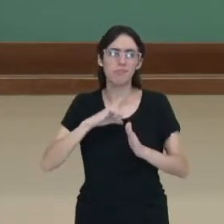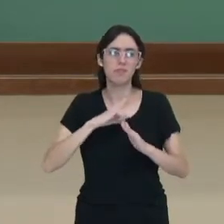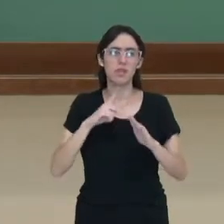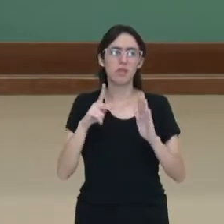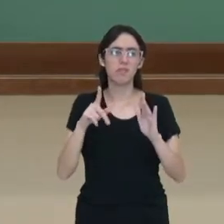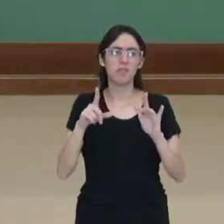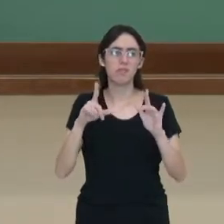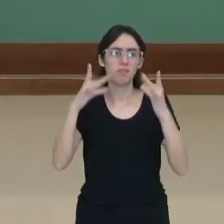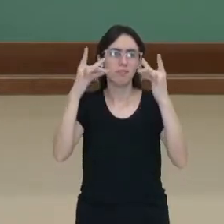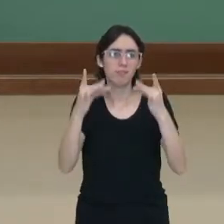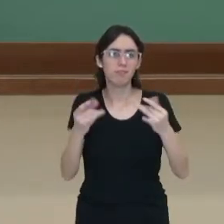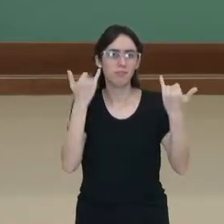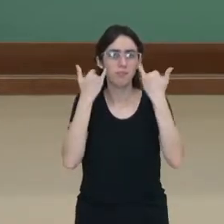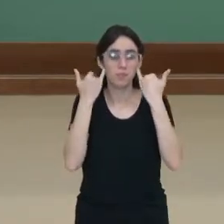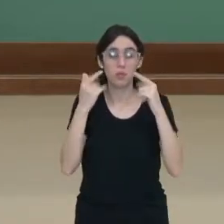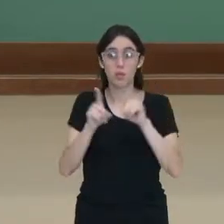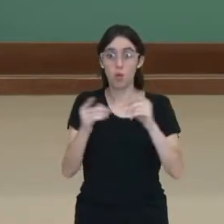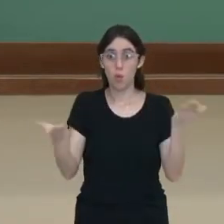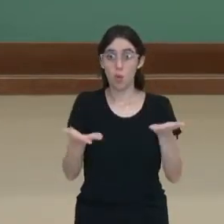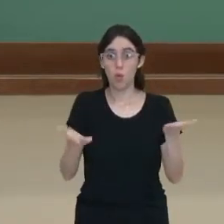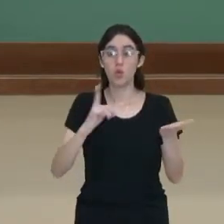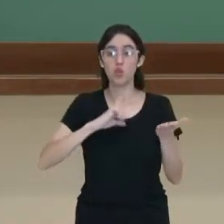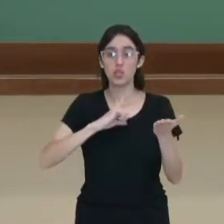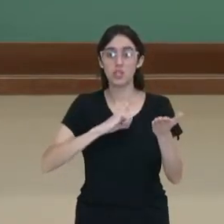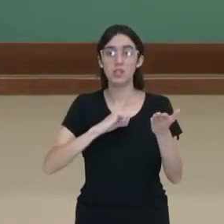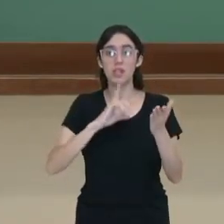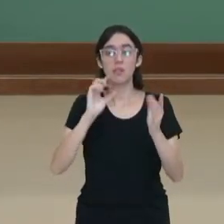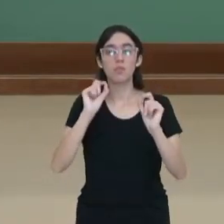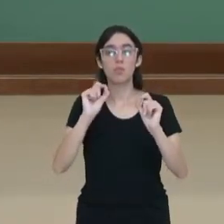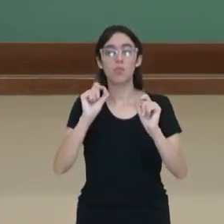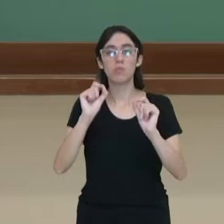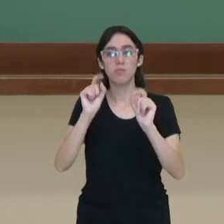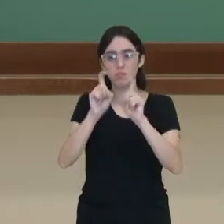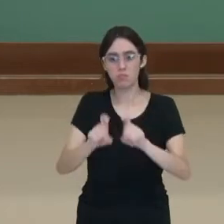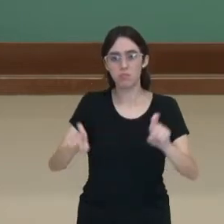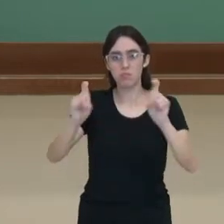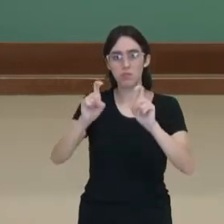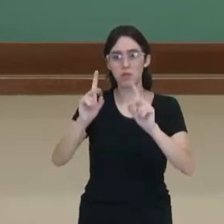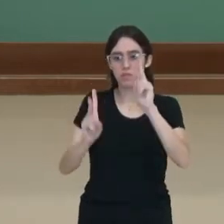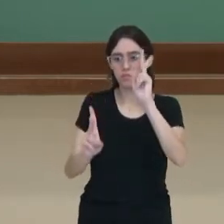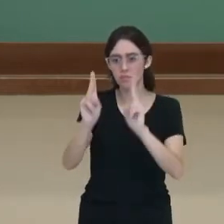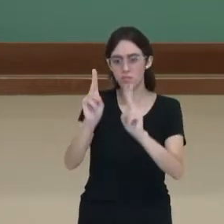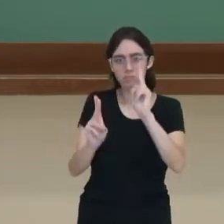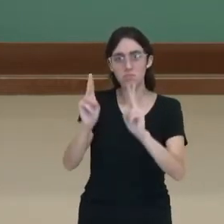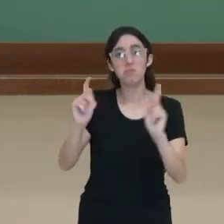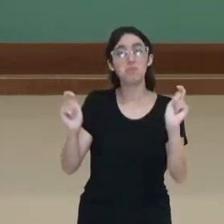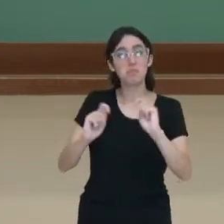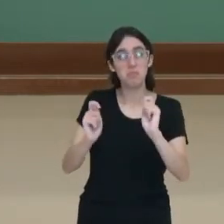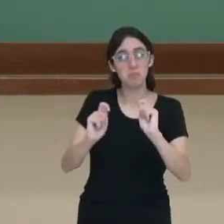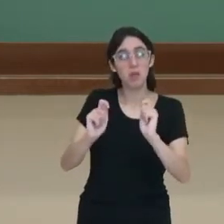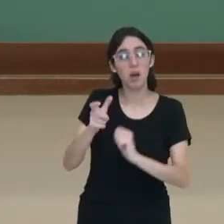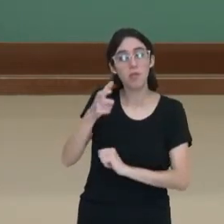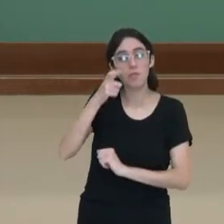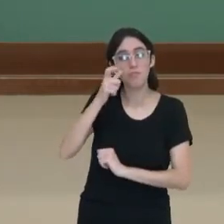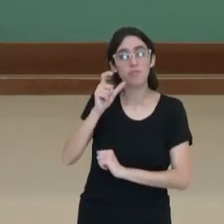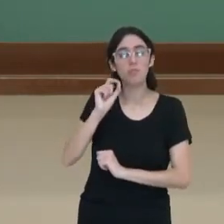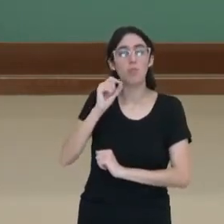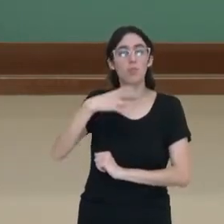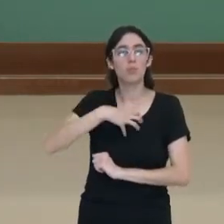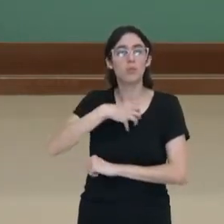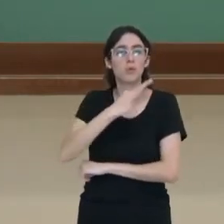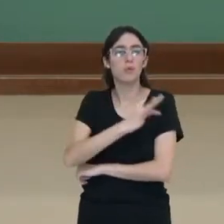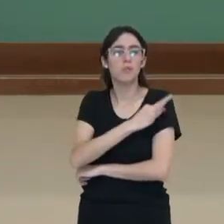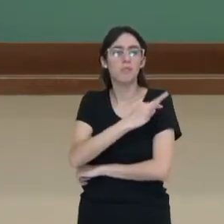14, até mesmo hoje com computação gráfica é possível fazer datações e observar a técnica utilizada